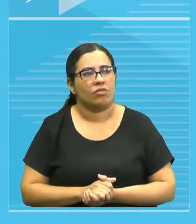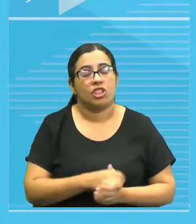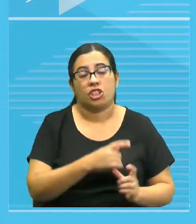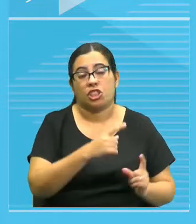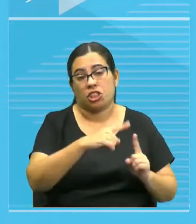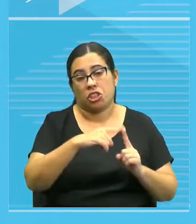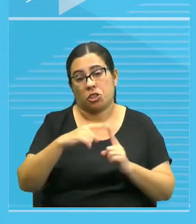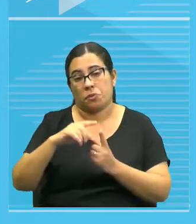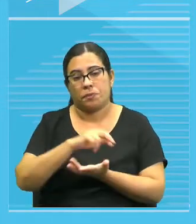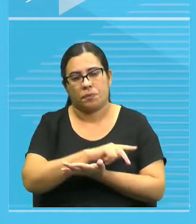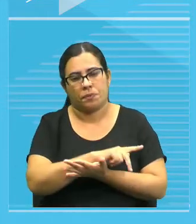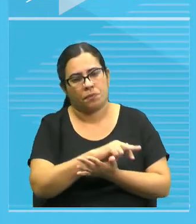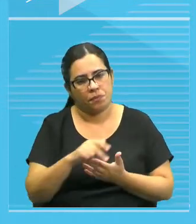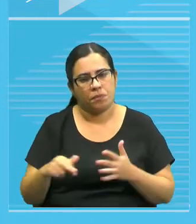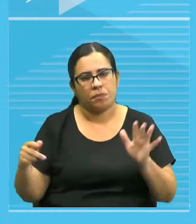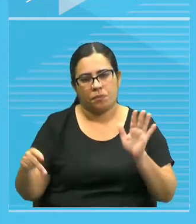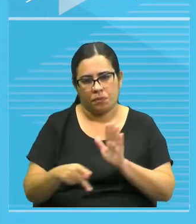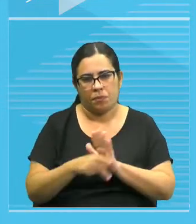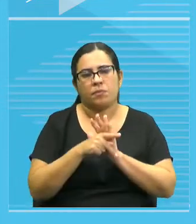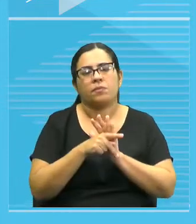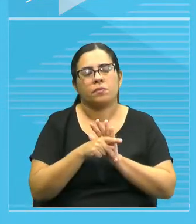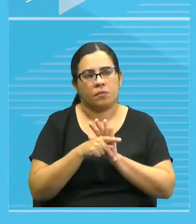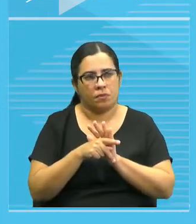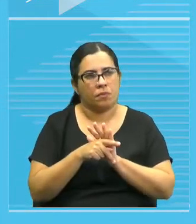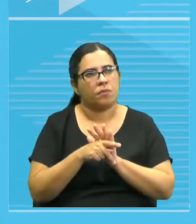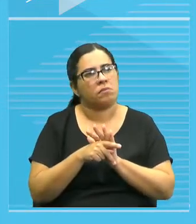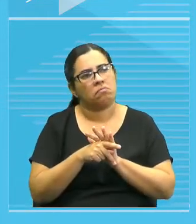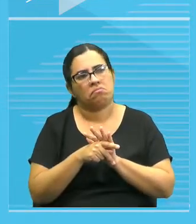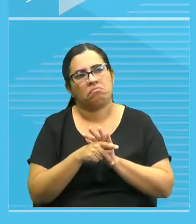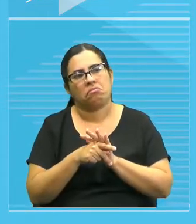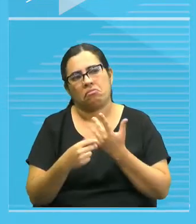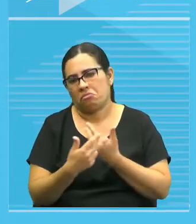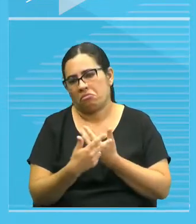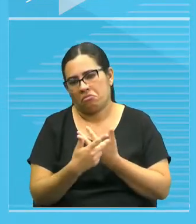tipos de procedimentos, de aparelhos, maquinário,